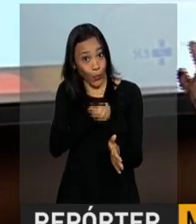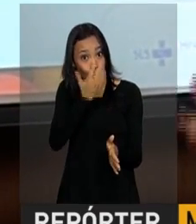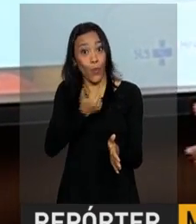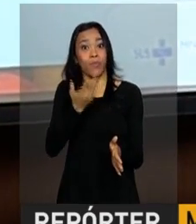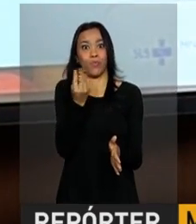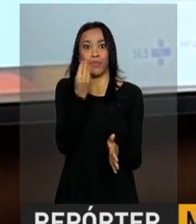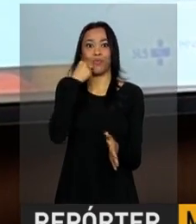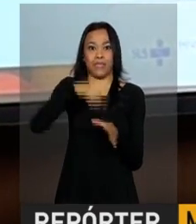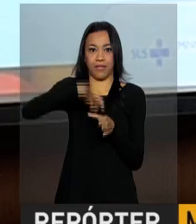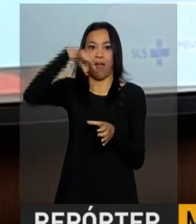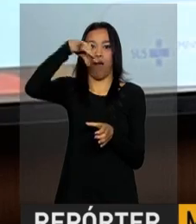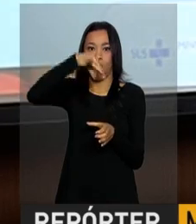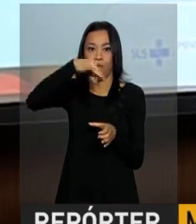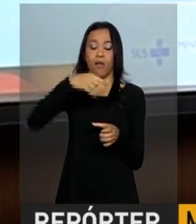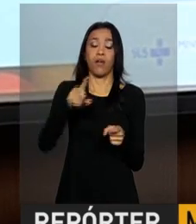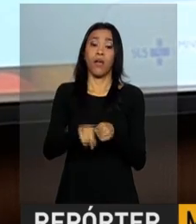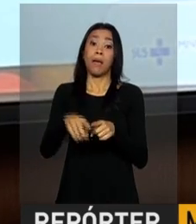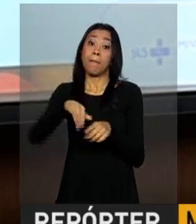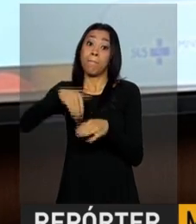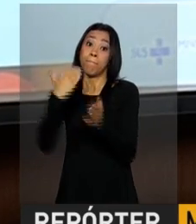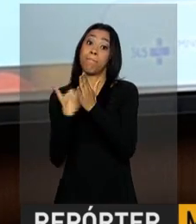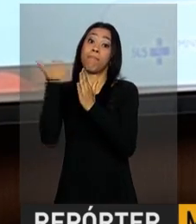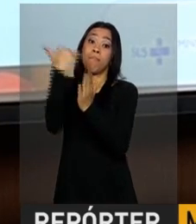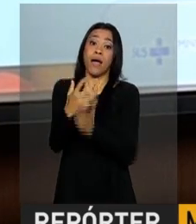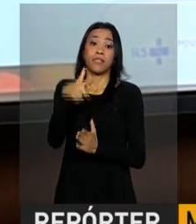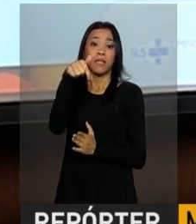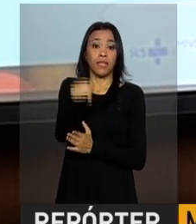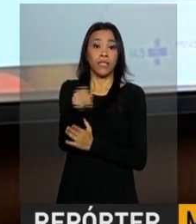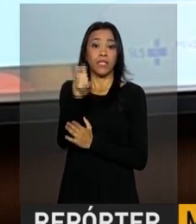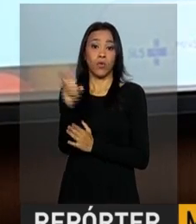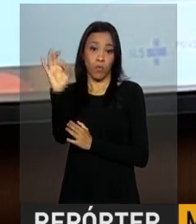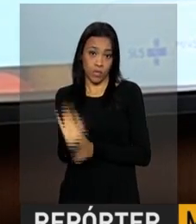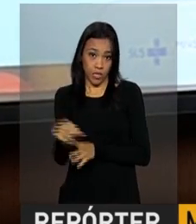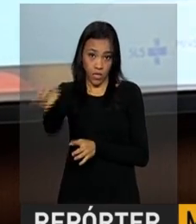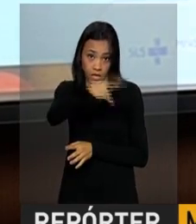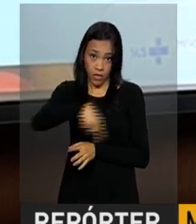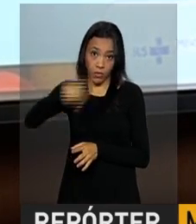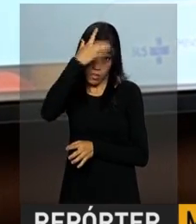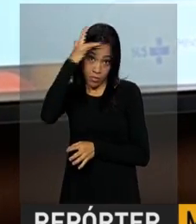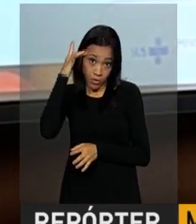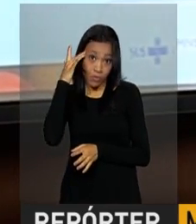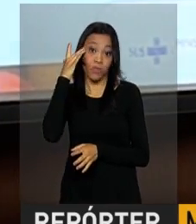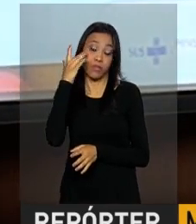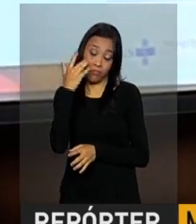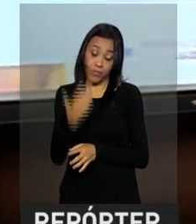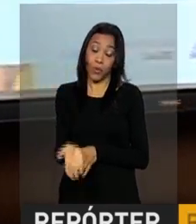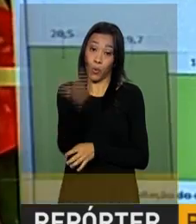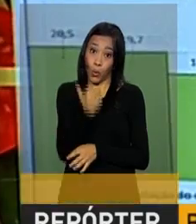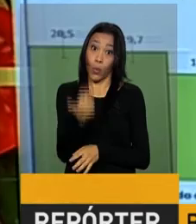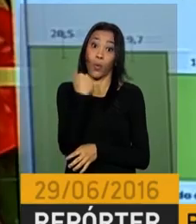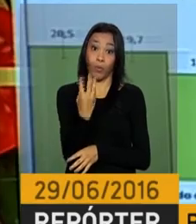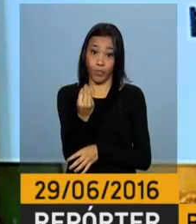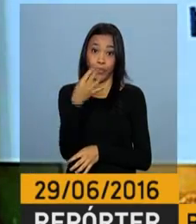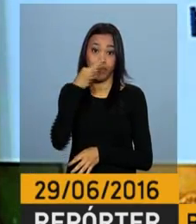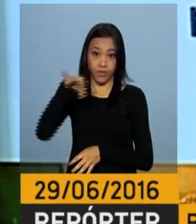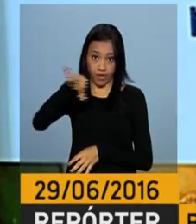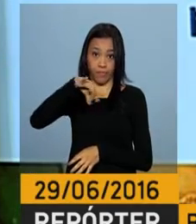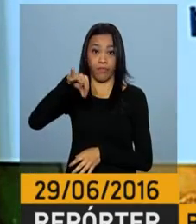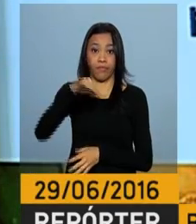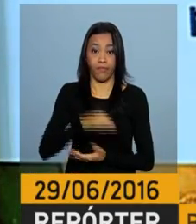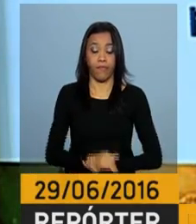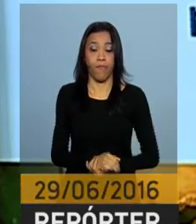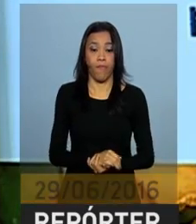que na verdade mais de 70% da população da brasileira tem um consumo excessivo de sal pode